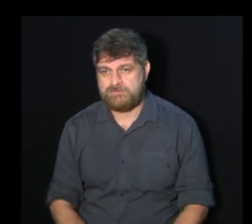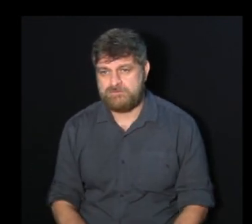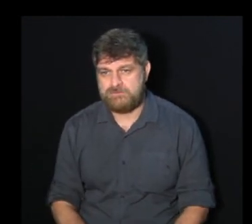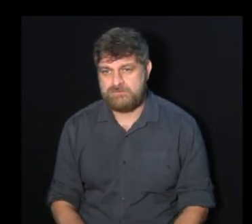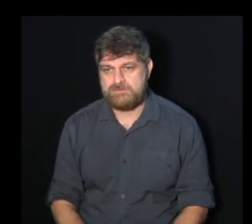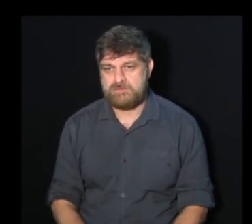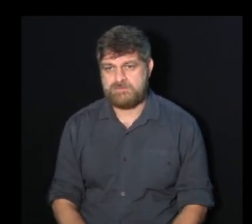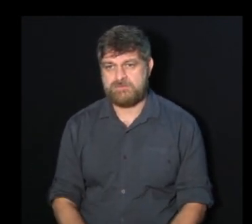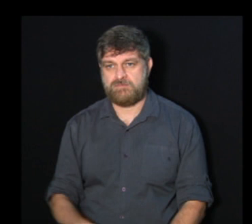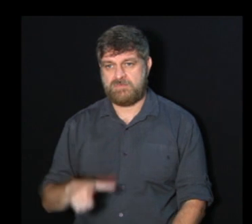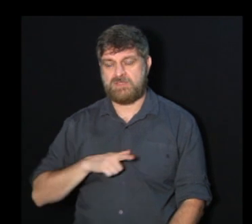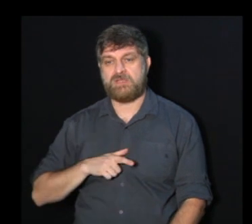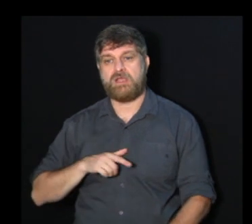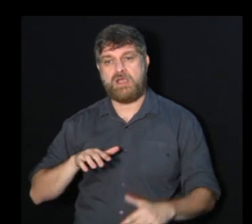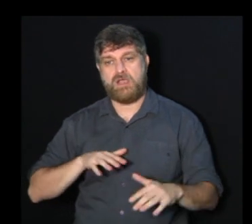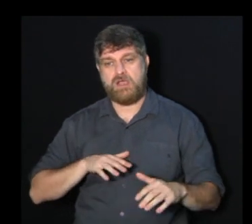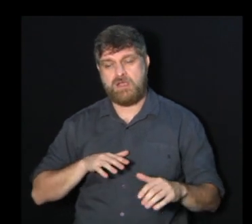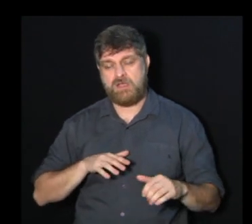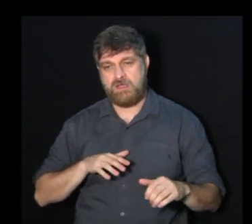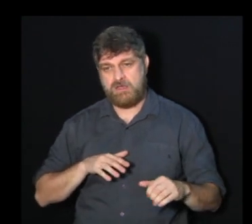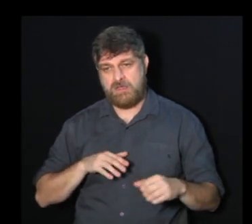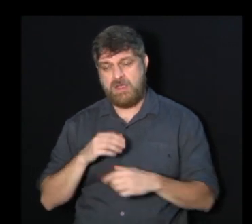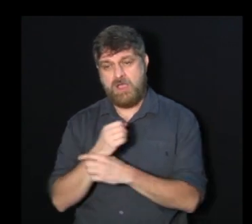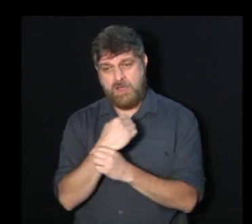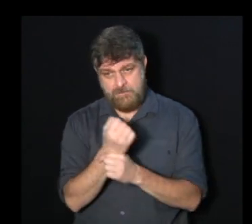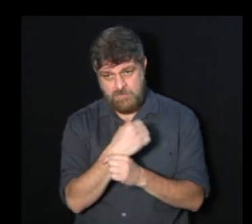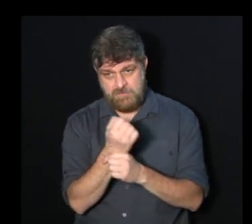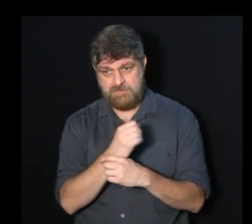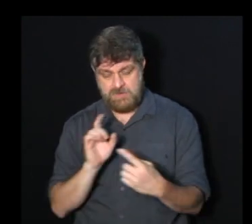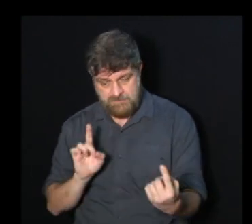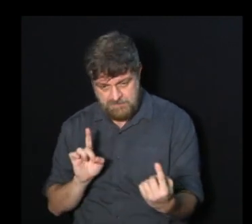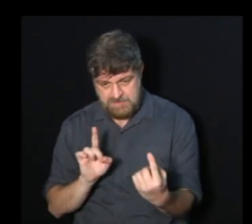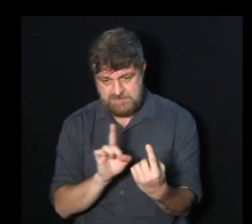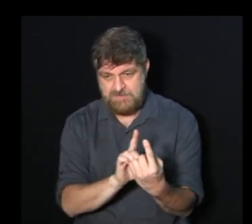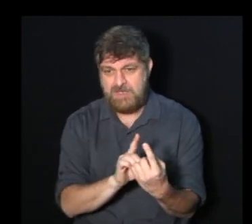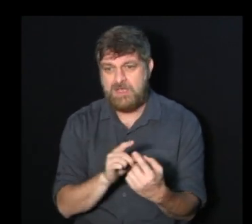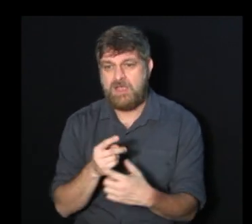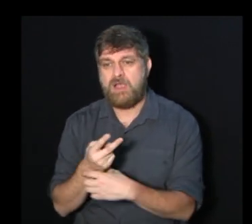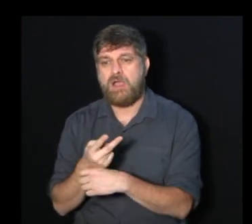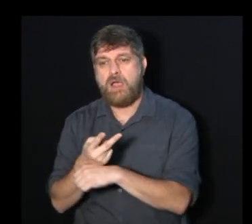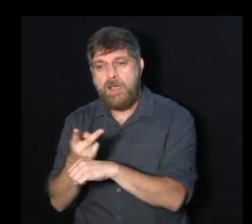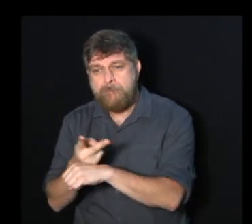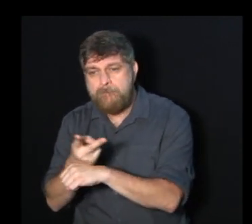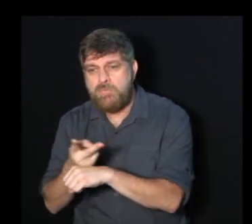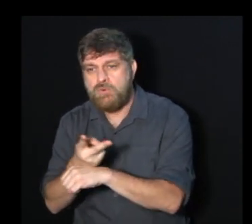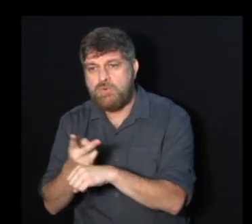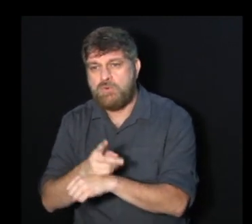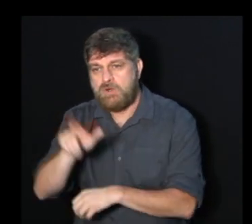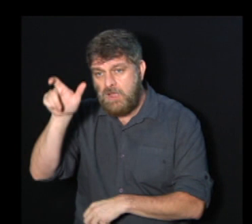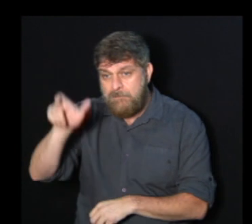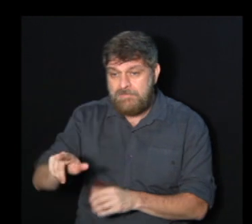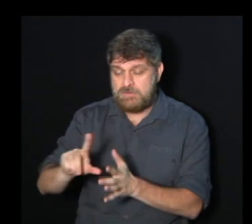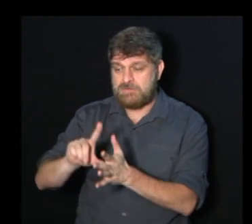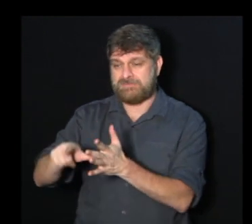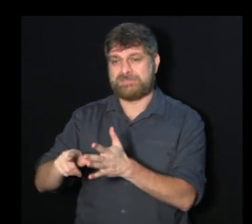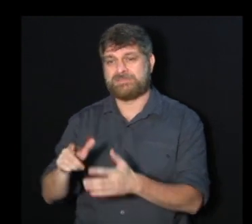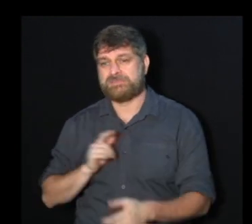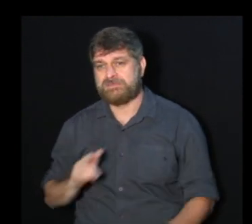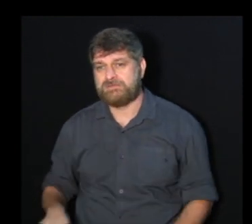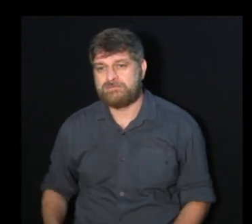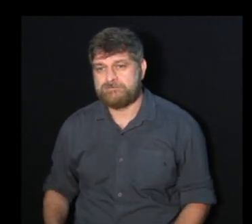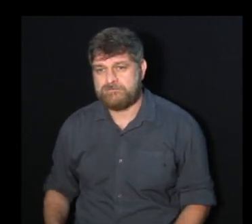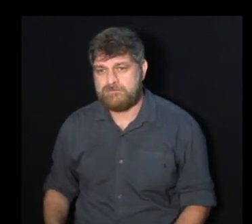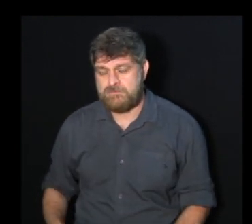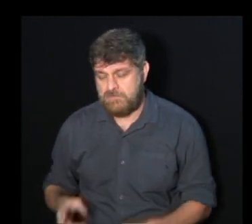mantenha uma atividade física, procure um fisioterapeuta se você tem dor, procure um profissional posteriormente, ou espere o seu profissional